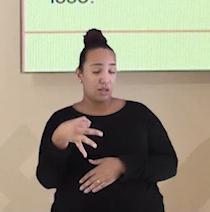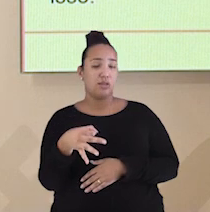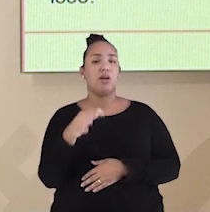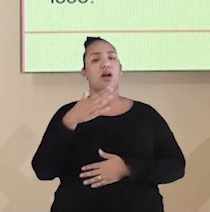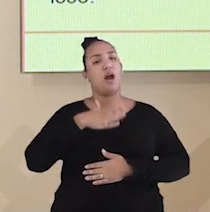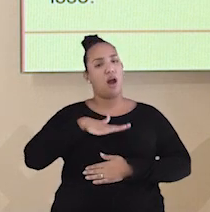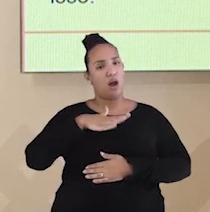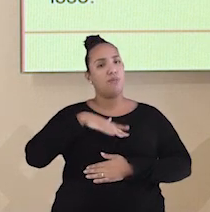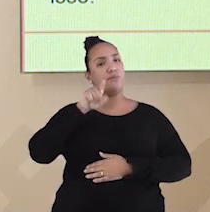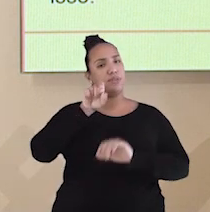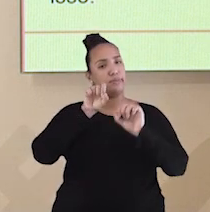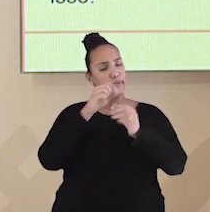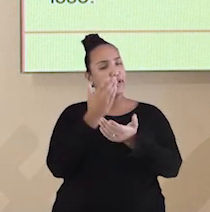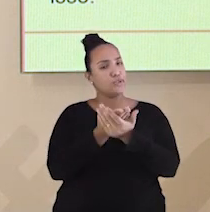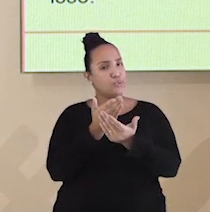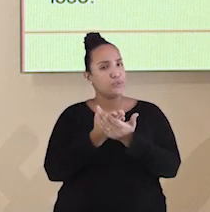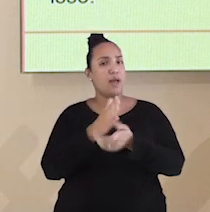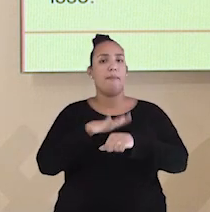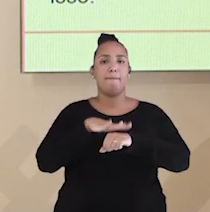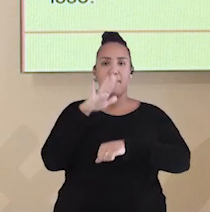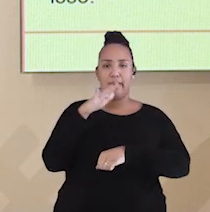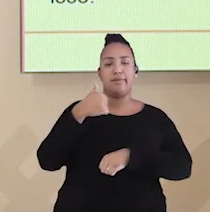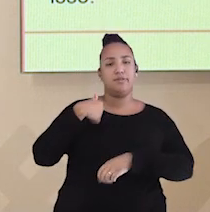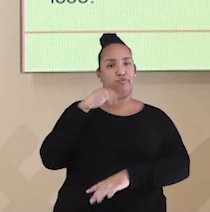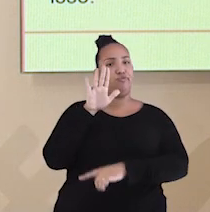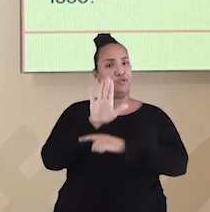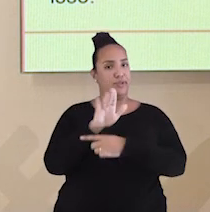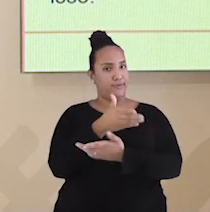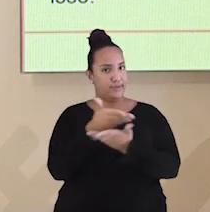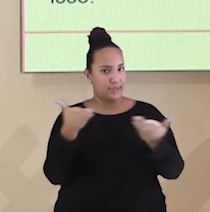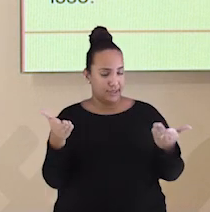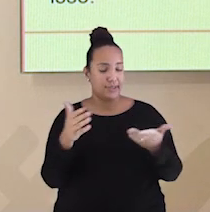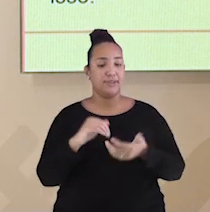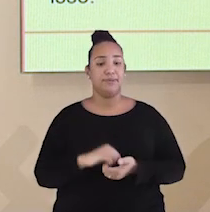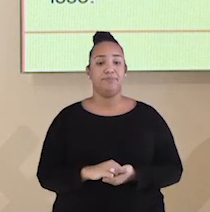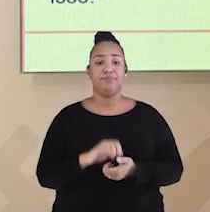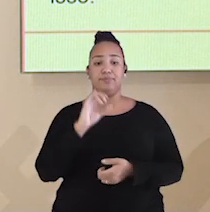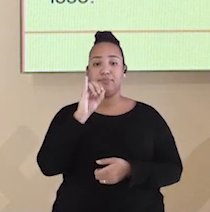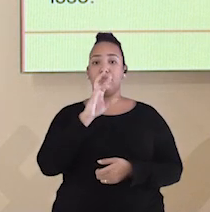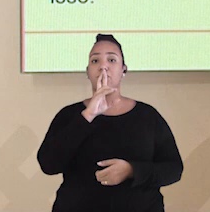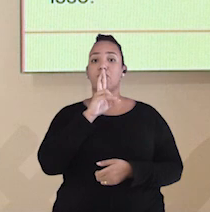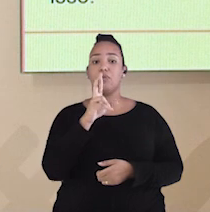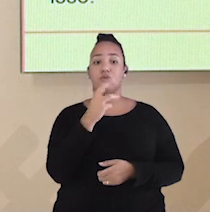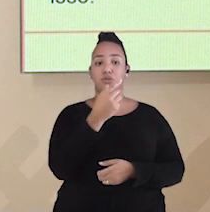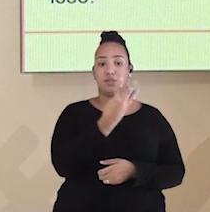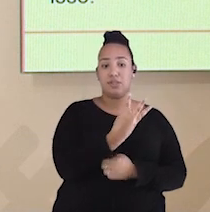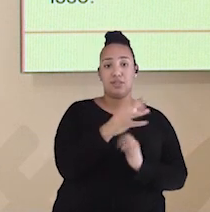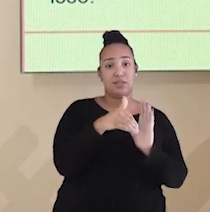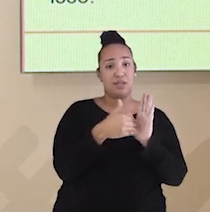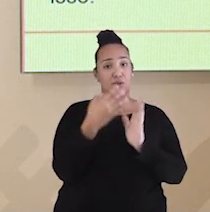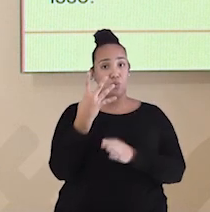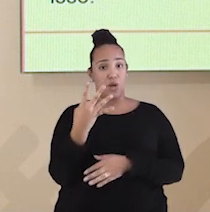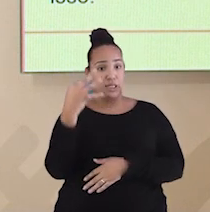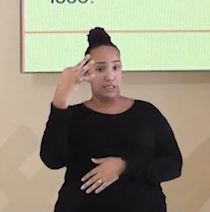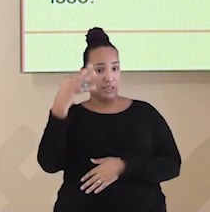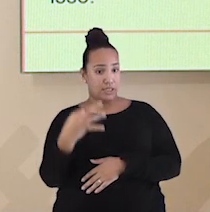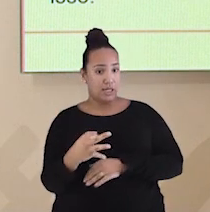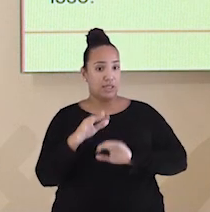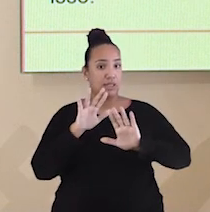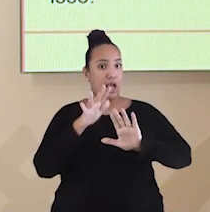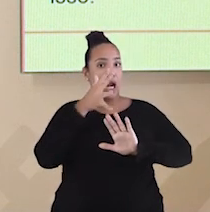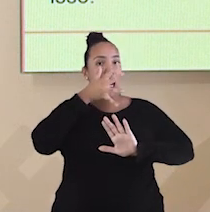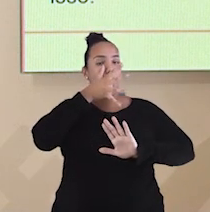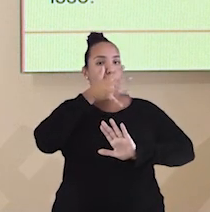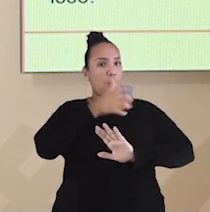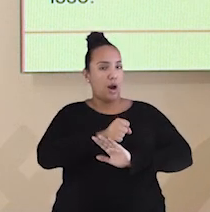calma, que ainda dá tempo de recuperar. Afinal, estamos aqui para isso. Se você acertou de 3 a 4 questões, você